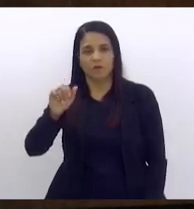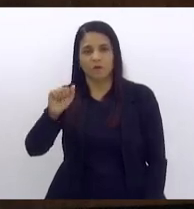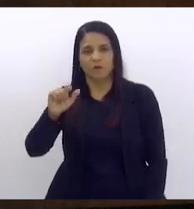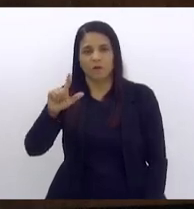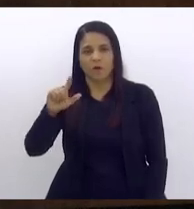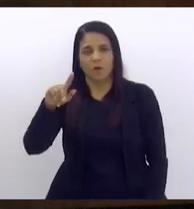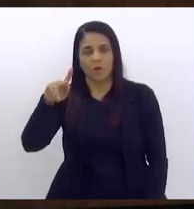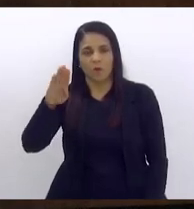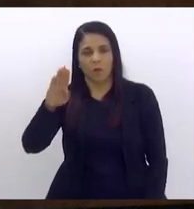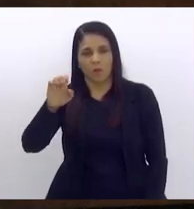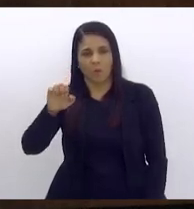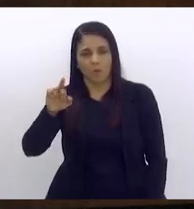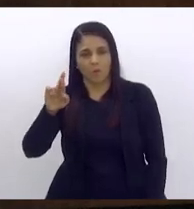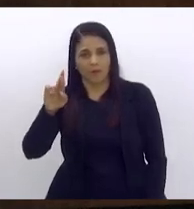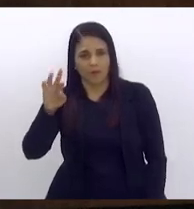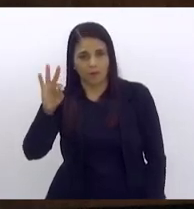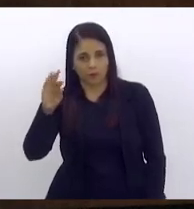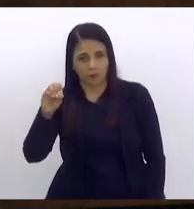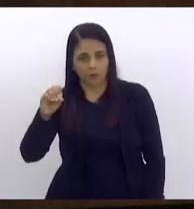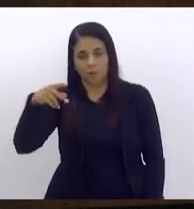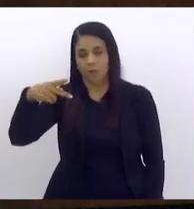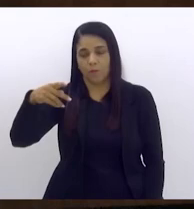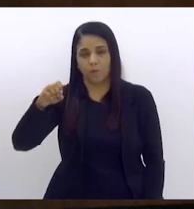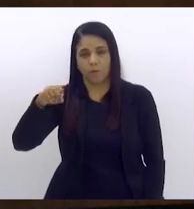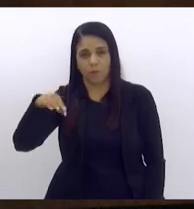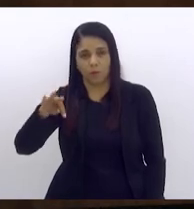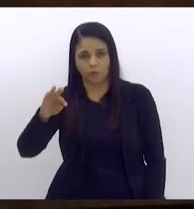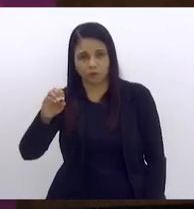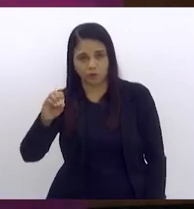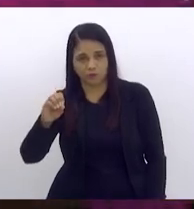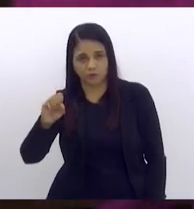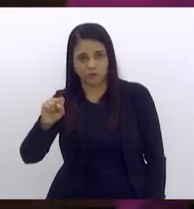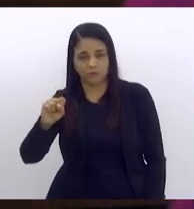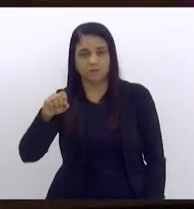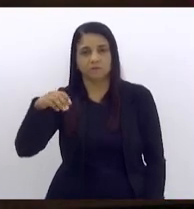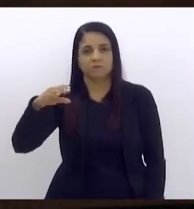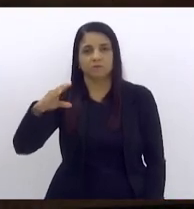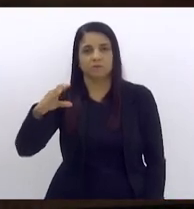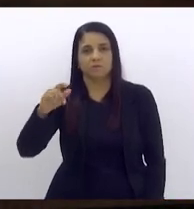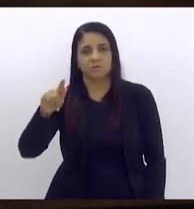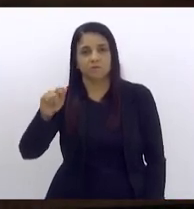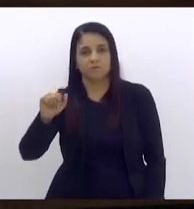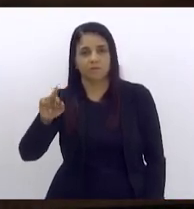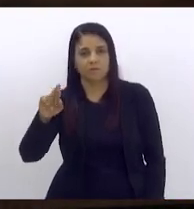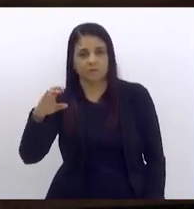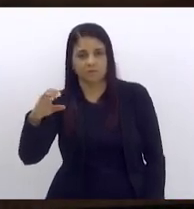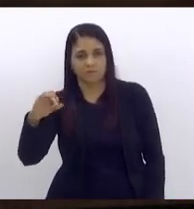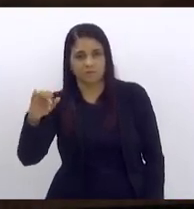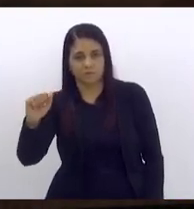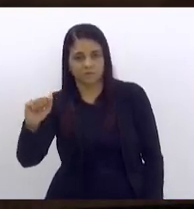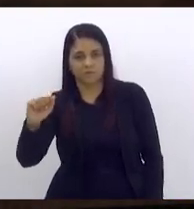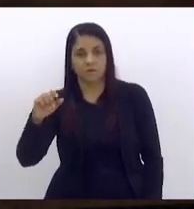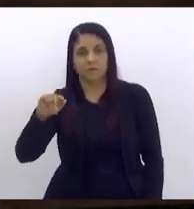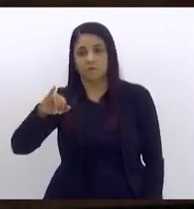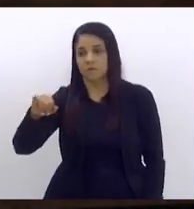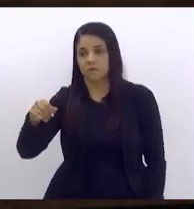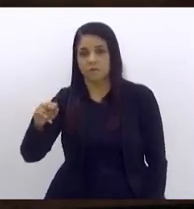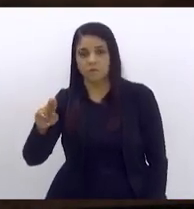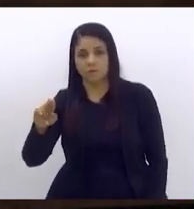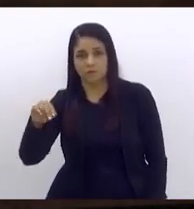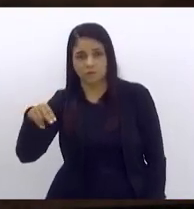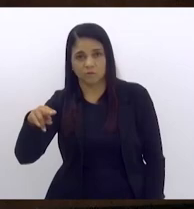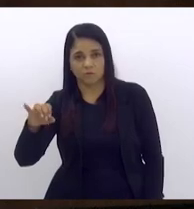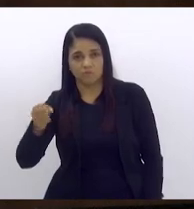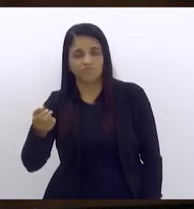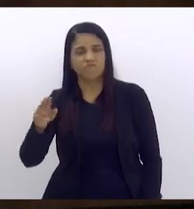Alberto Pontes Garcia Júnior com a medalha Tiradentes. Esse homenageado dedicou mais de 25 anos da